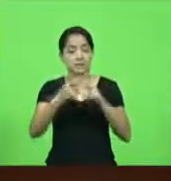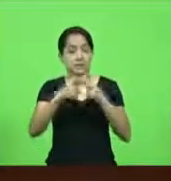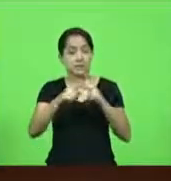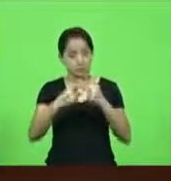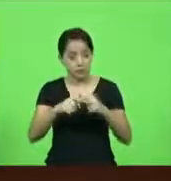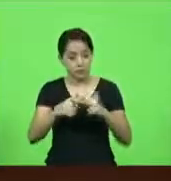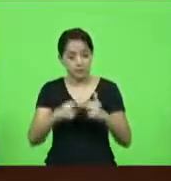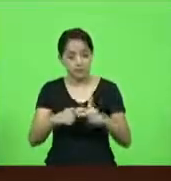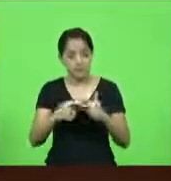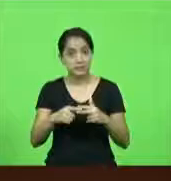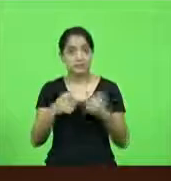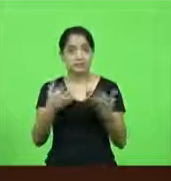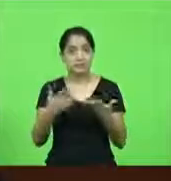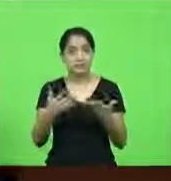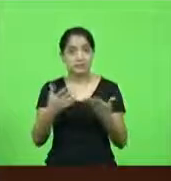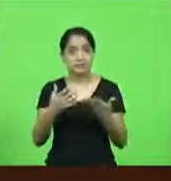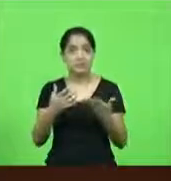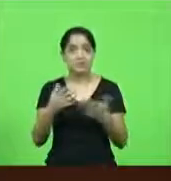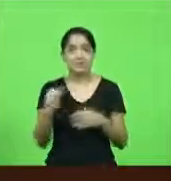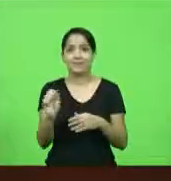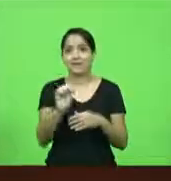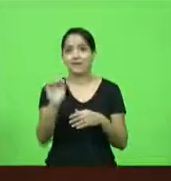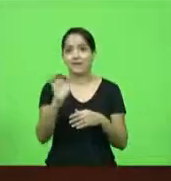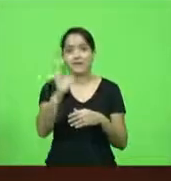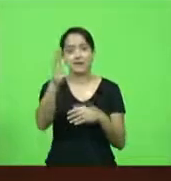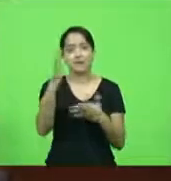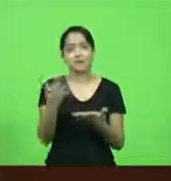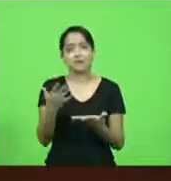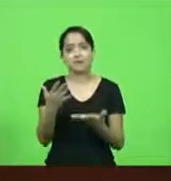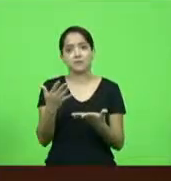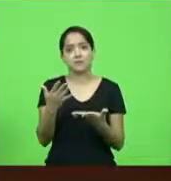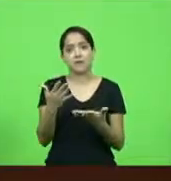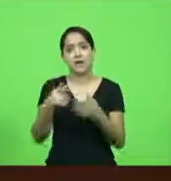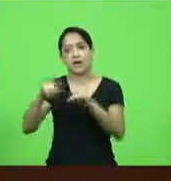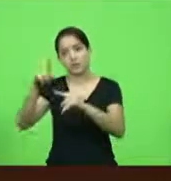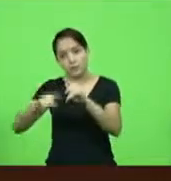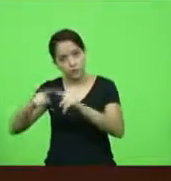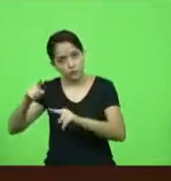que automaticamente tem que ser repassado ao produto, não tem jeito.